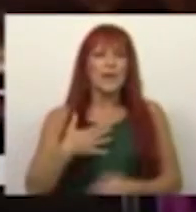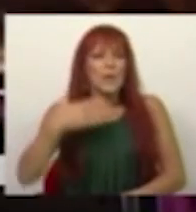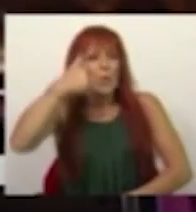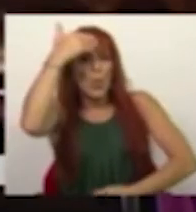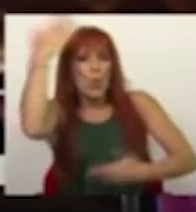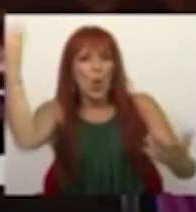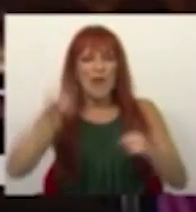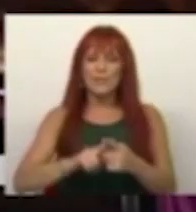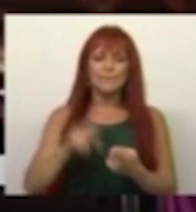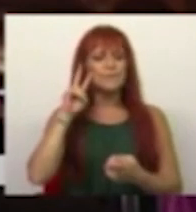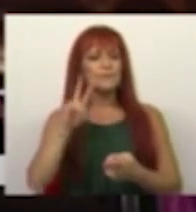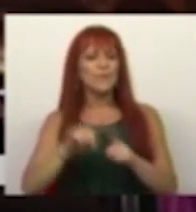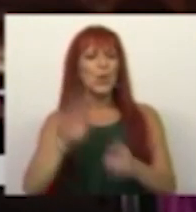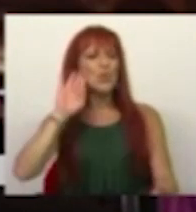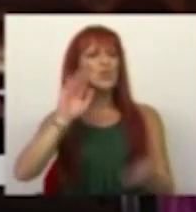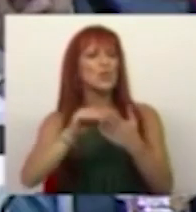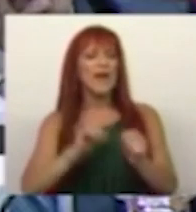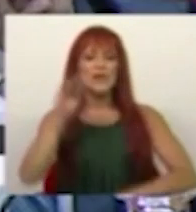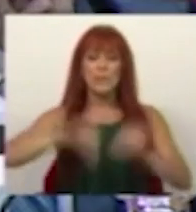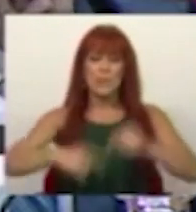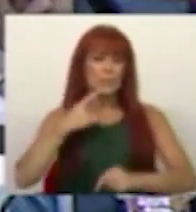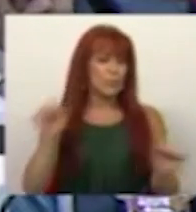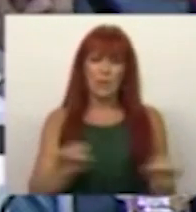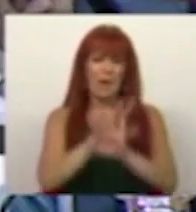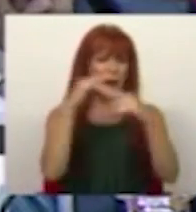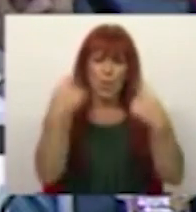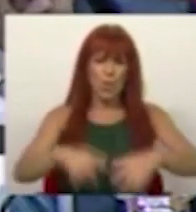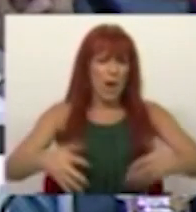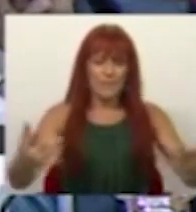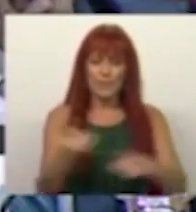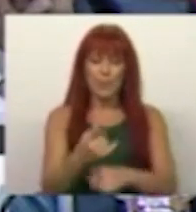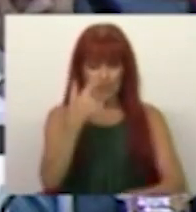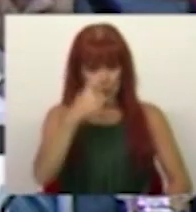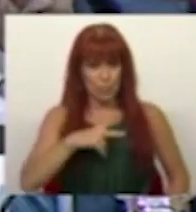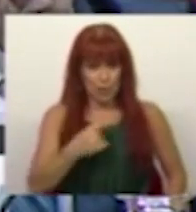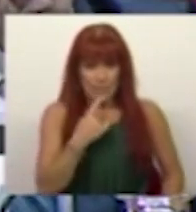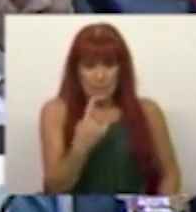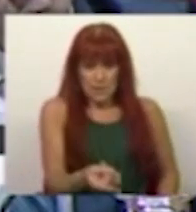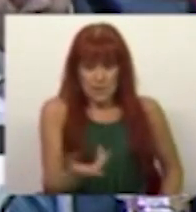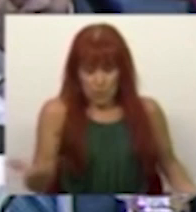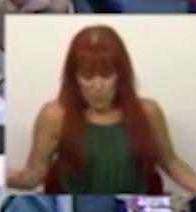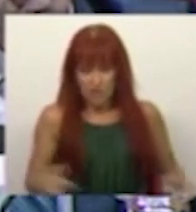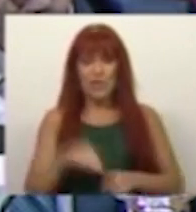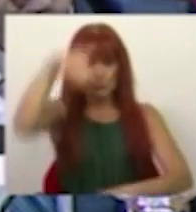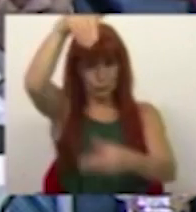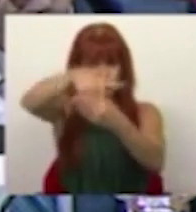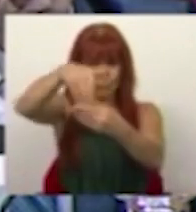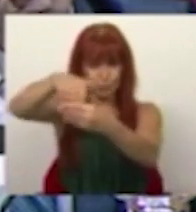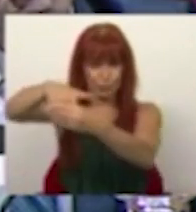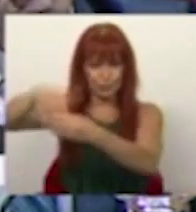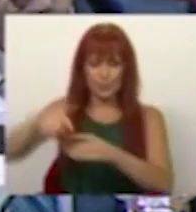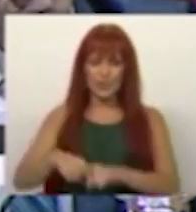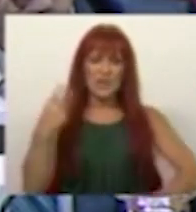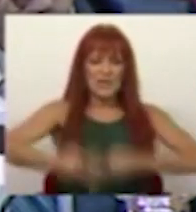que a interpretação dos resultados eleitorais é bastante clara. Os portugueses disseram nas urnas